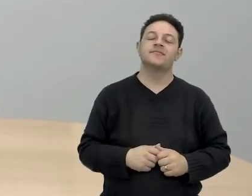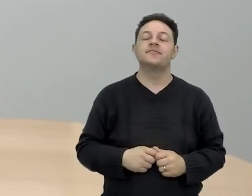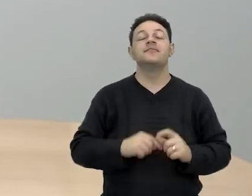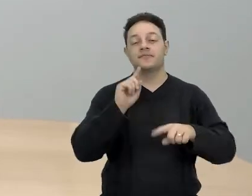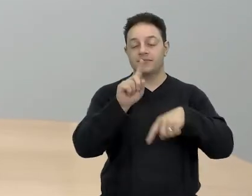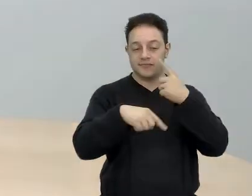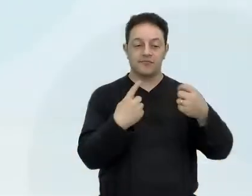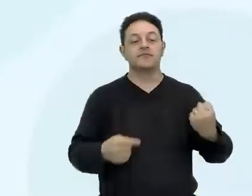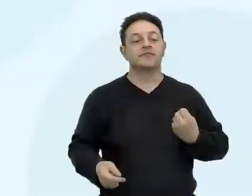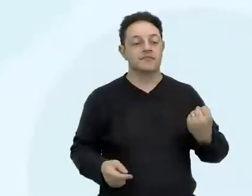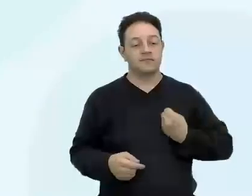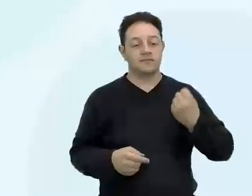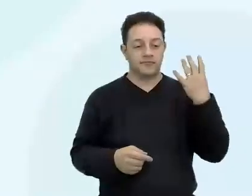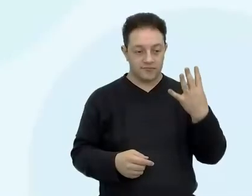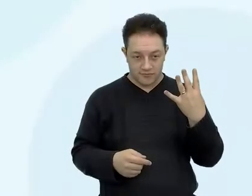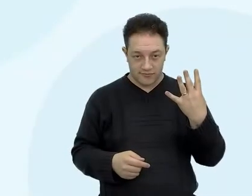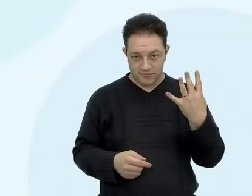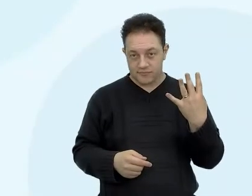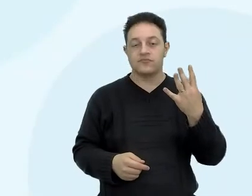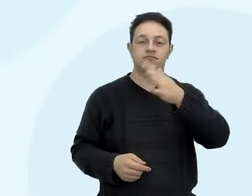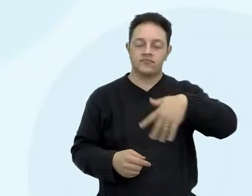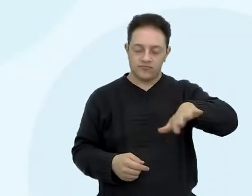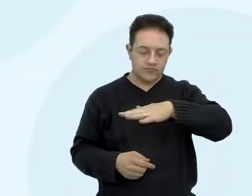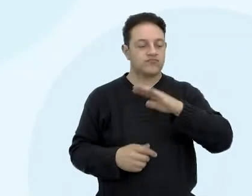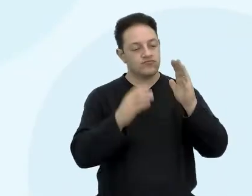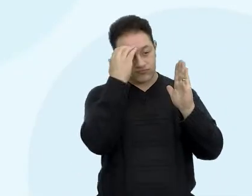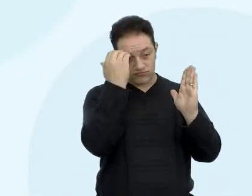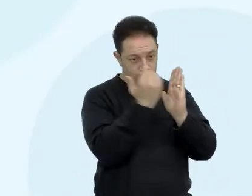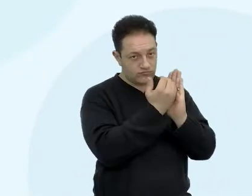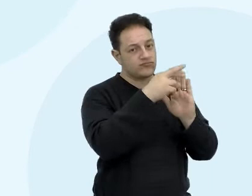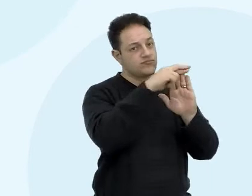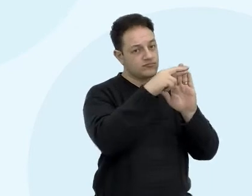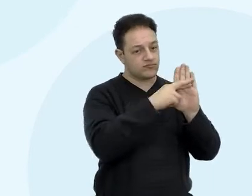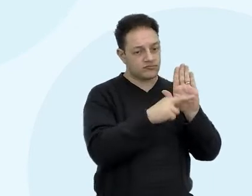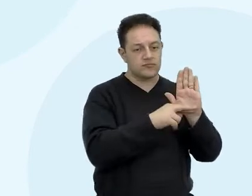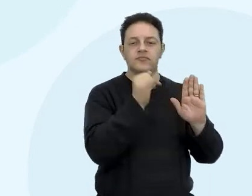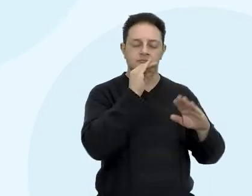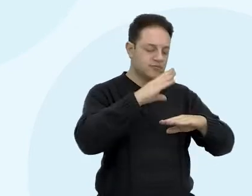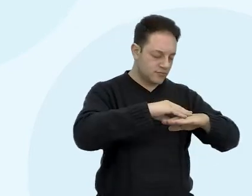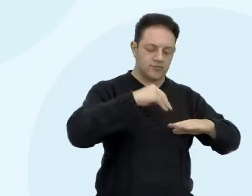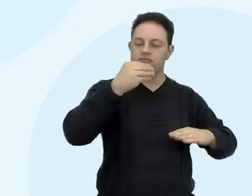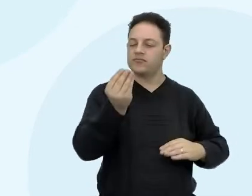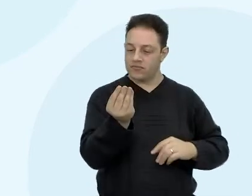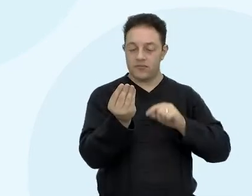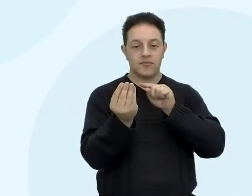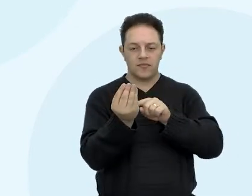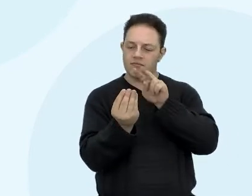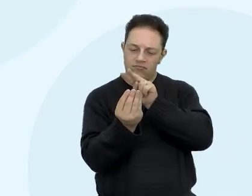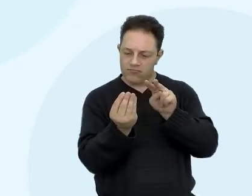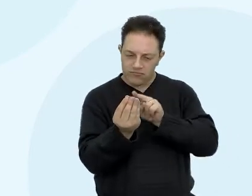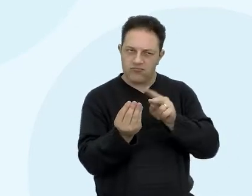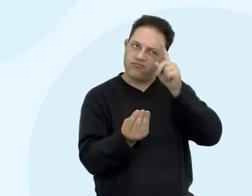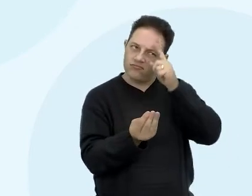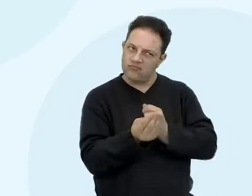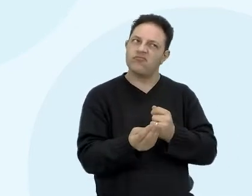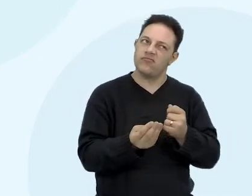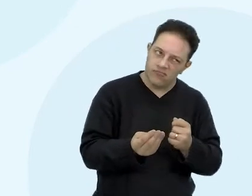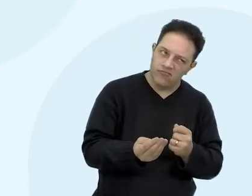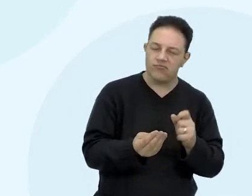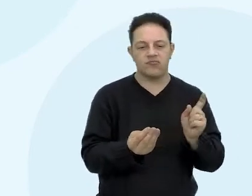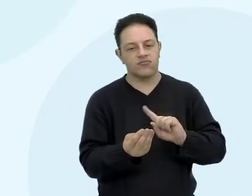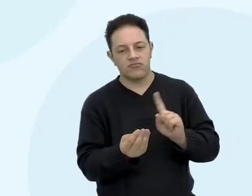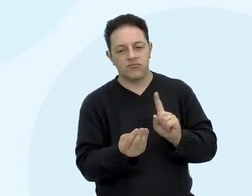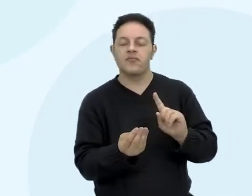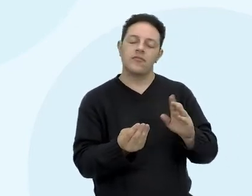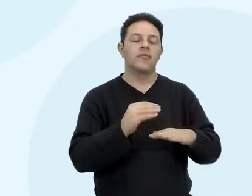4. Os jogadores sucessivamente seguem as regras do jogo. Então, tirou uma carta, aí você toma a decisão, aí vai o